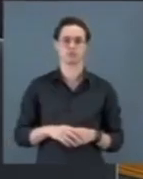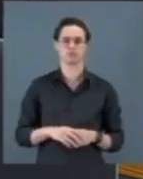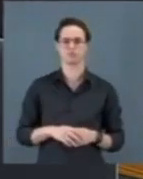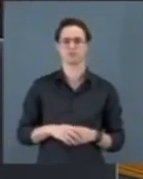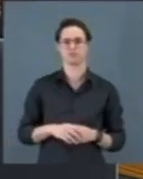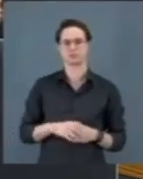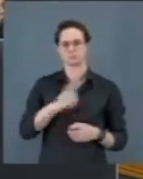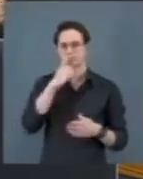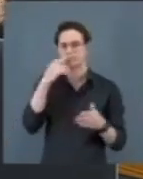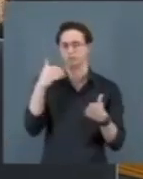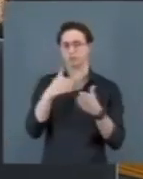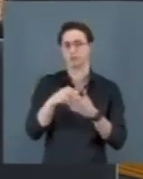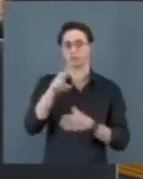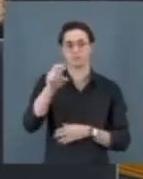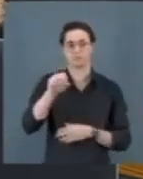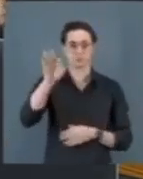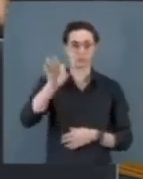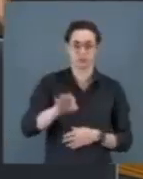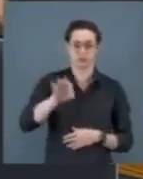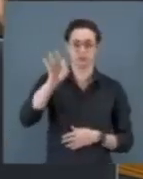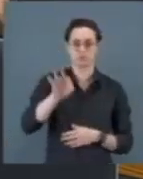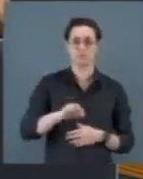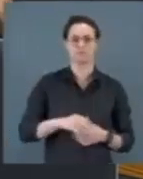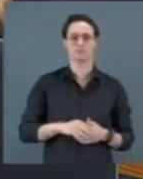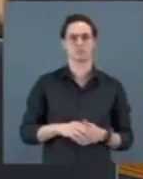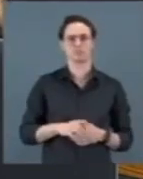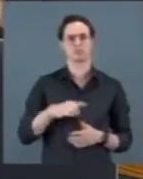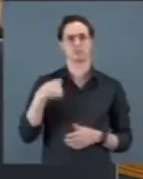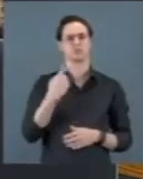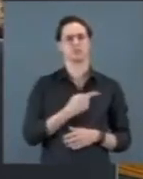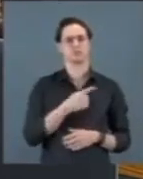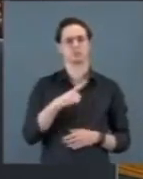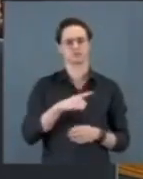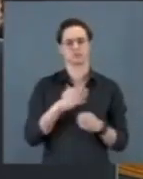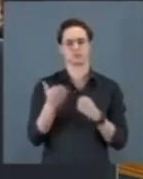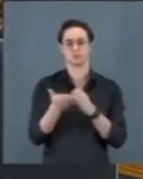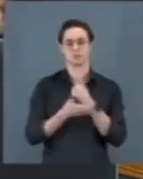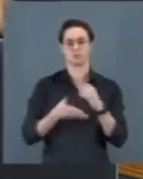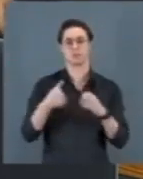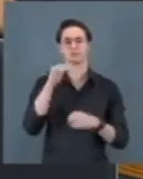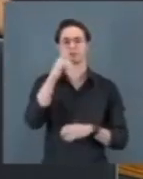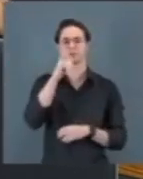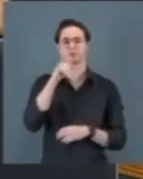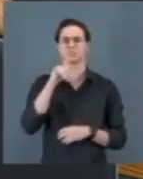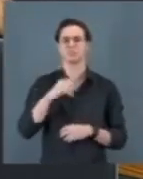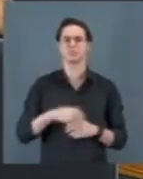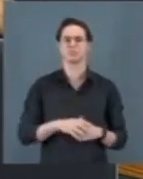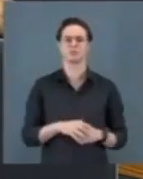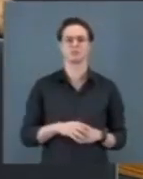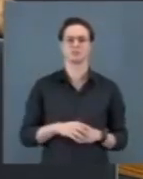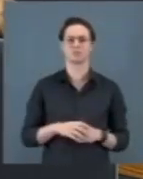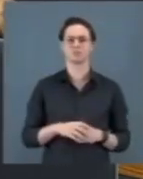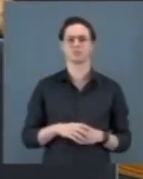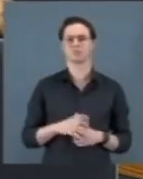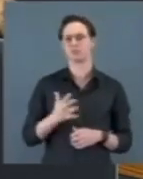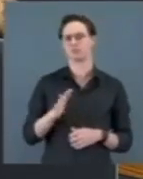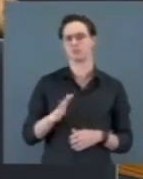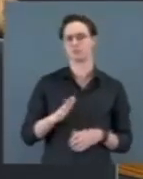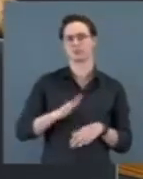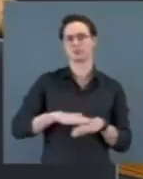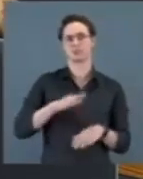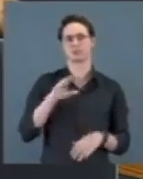próximo de 50%. Temos uma matriz elétrica de mais